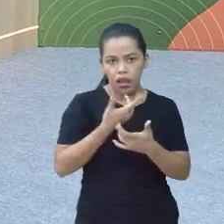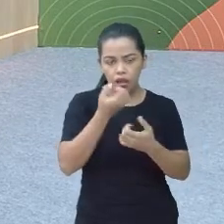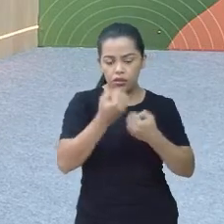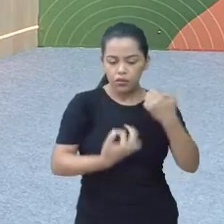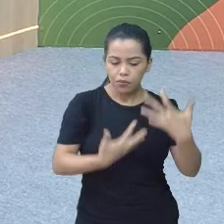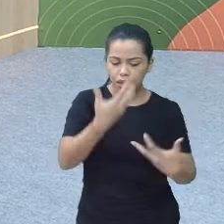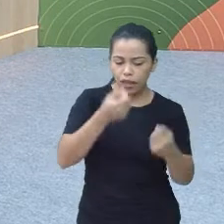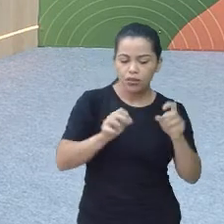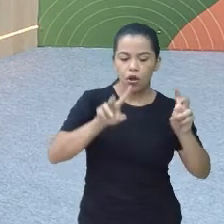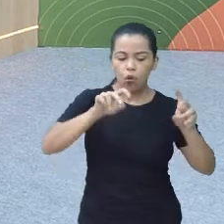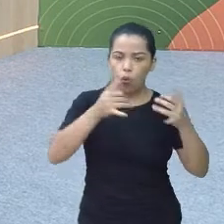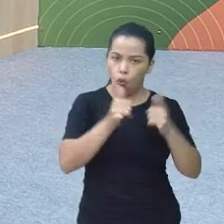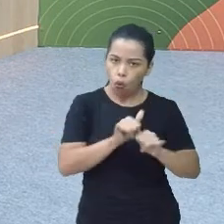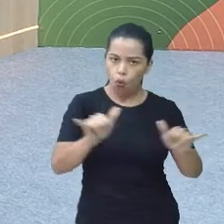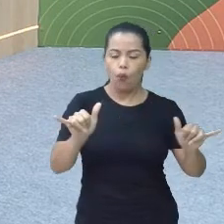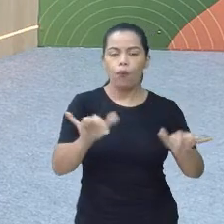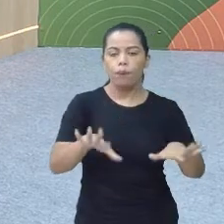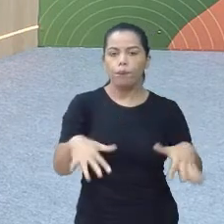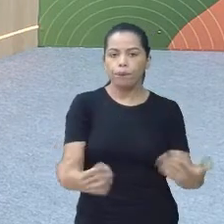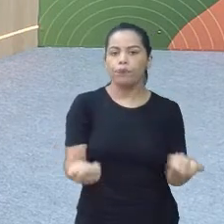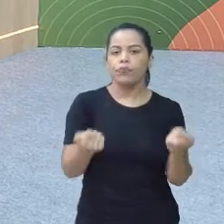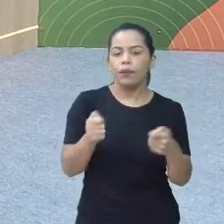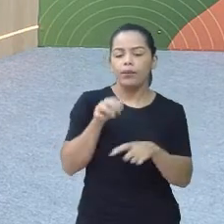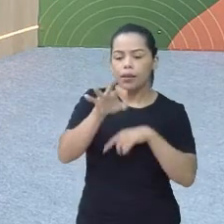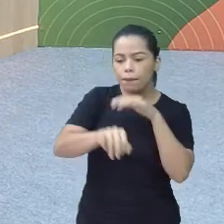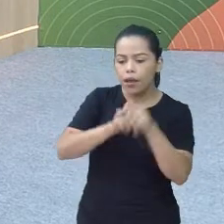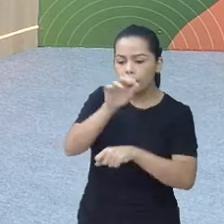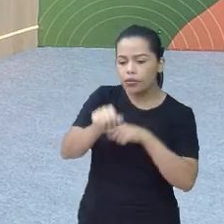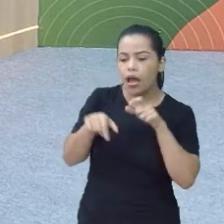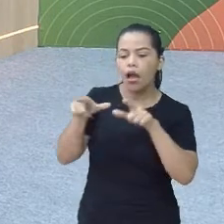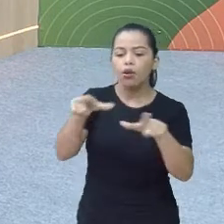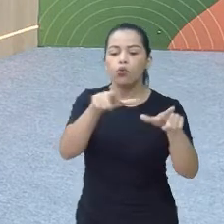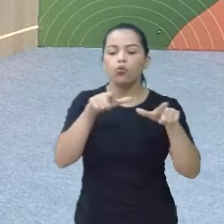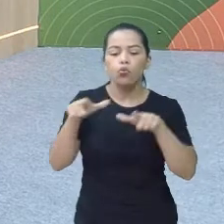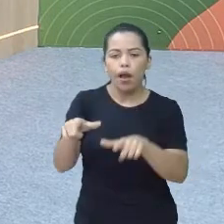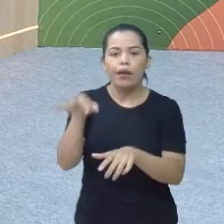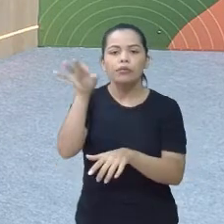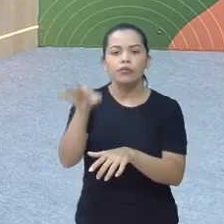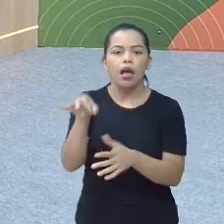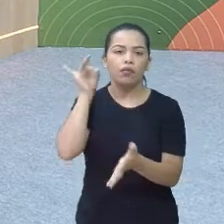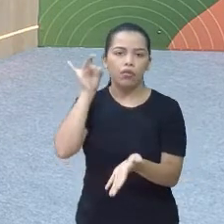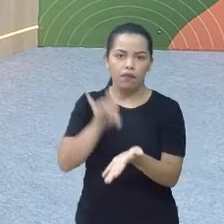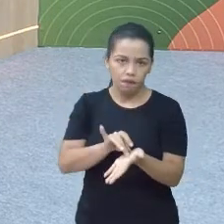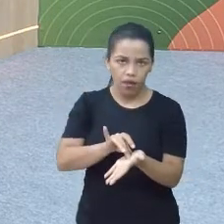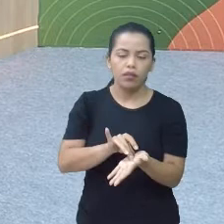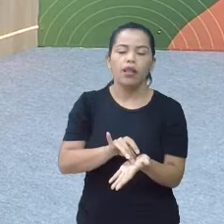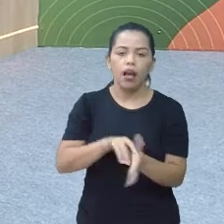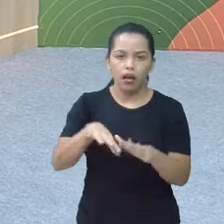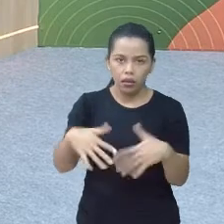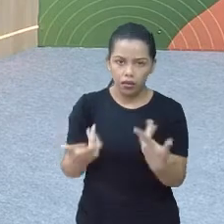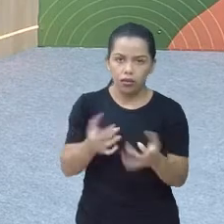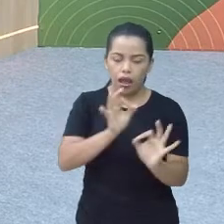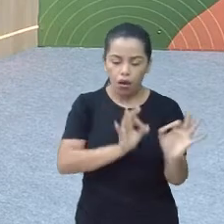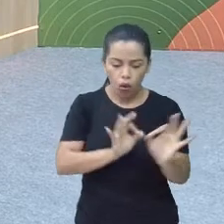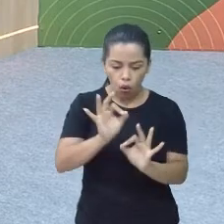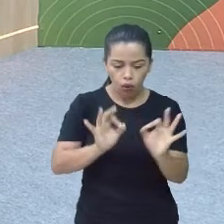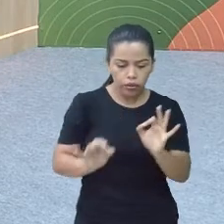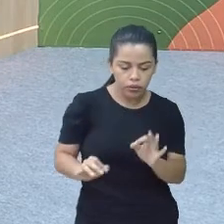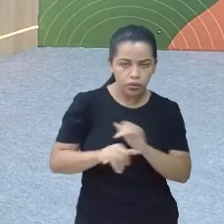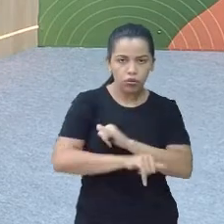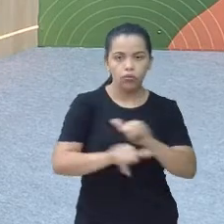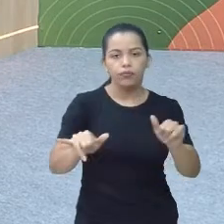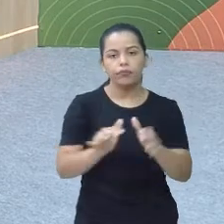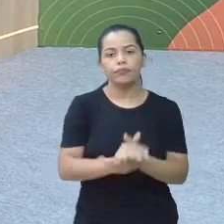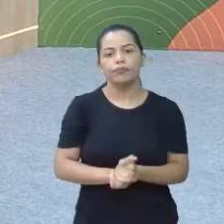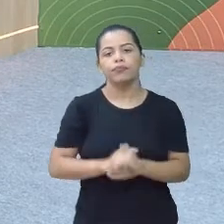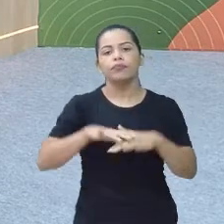descrições das notícias. Então, as fontes são um elemento importantíssimo no trabalho do jornalista e na confecção da notícia.